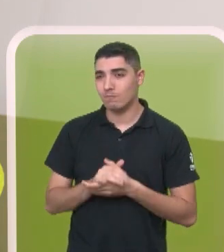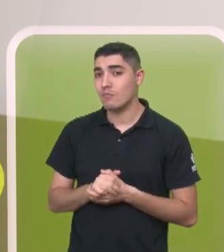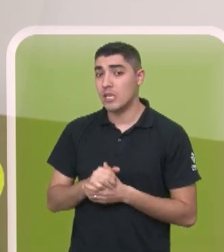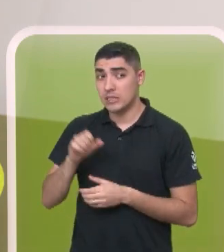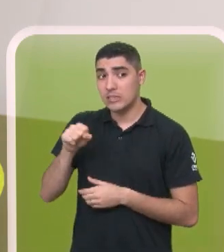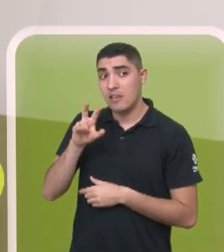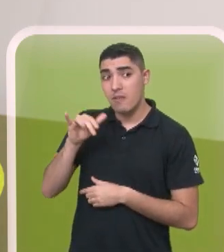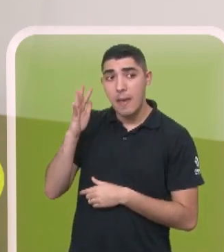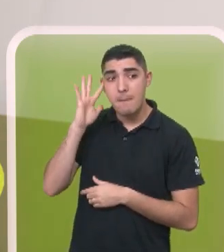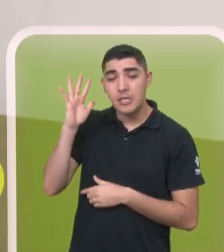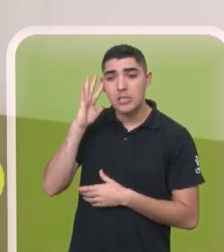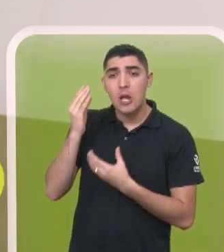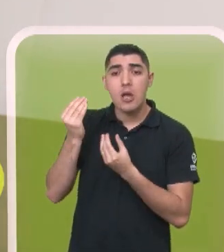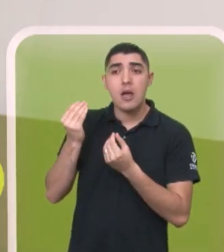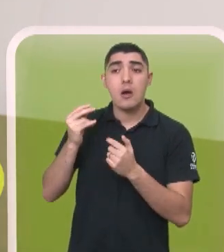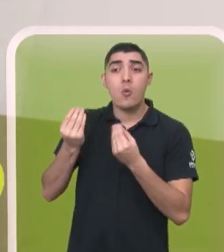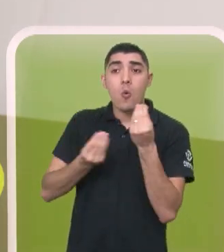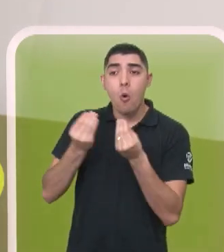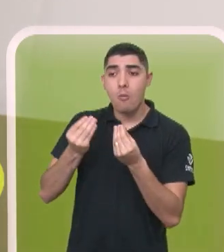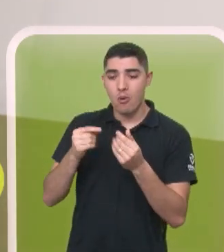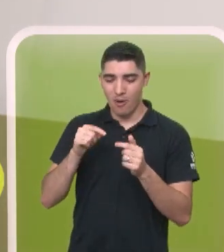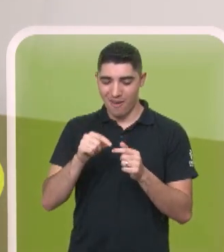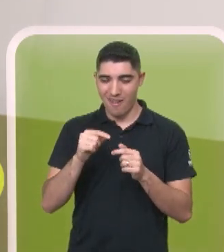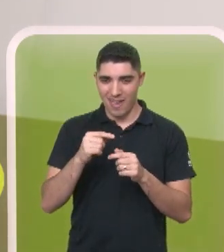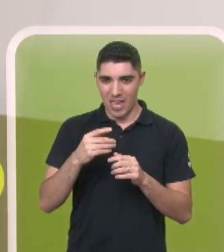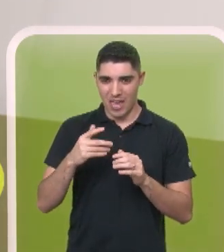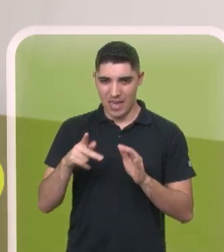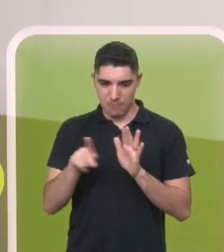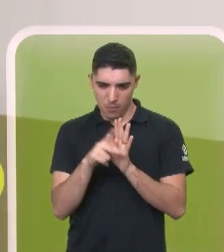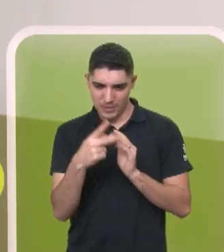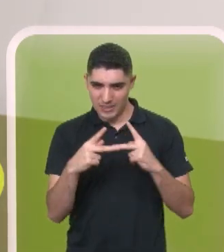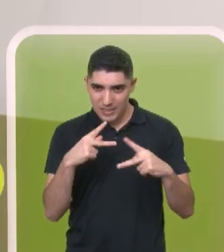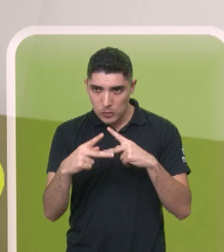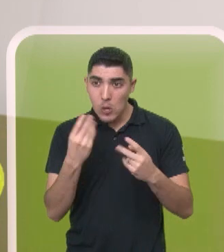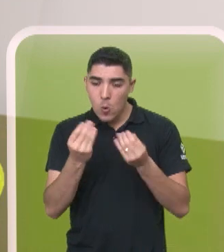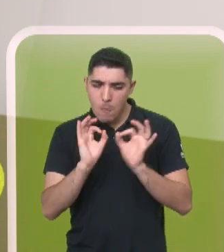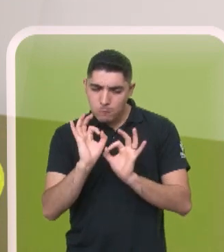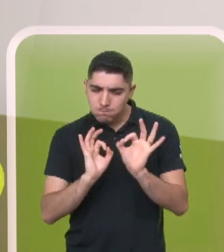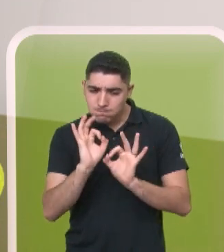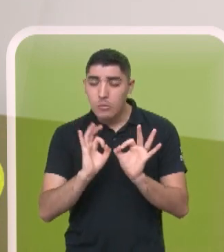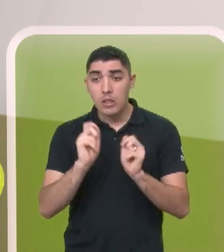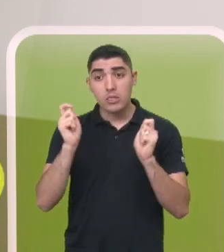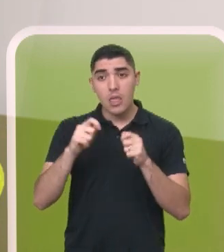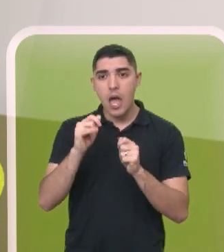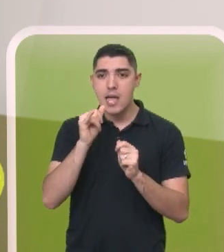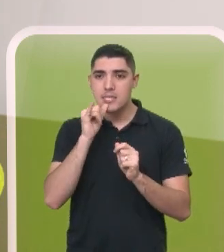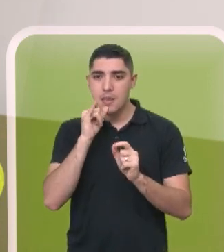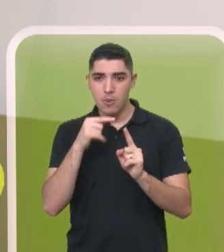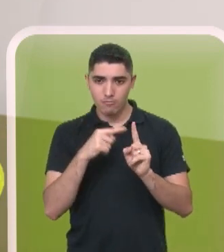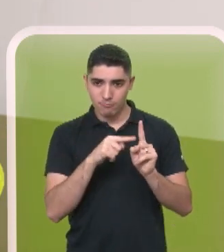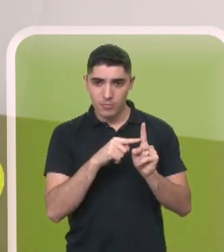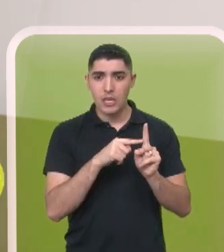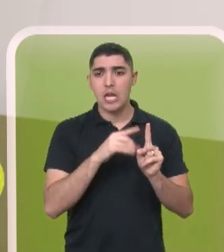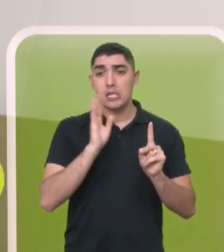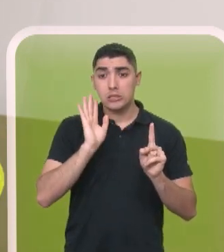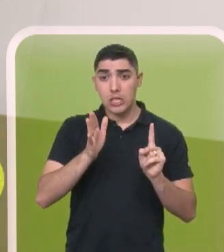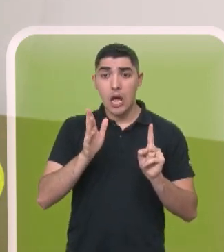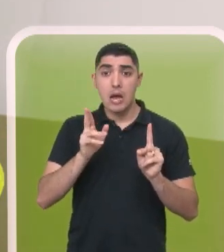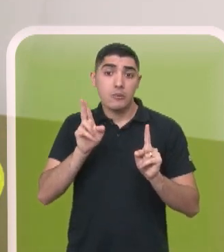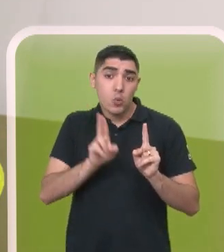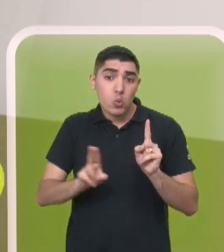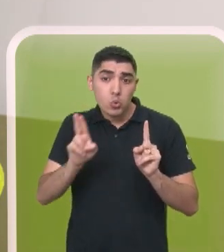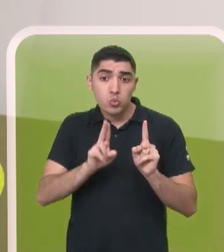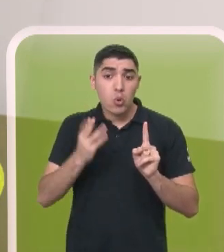como armar esse time, até porque ele pode também muito bem utilizar algumas peças que ele já está pensando já para